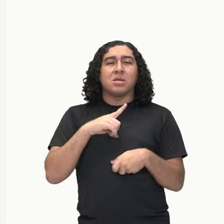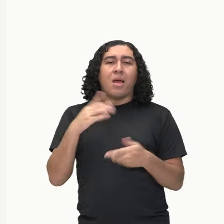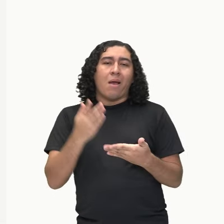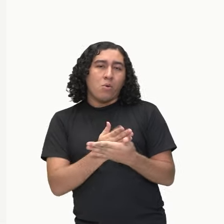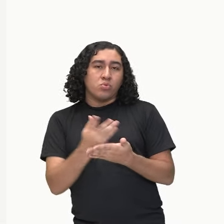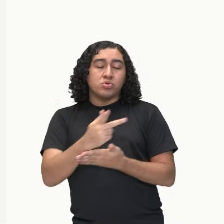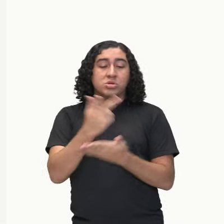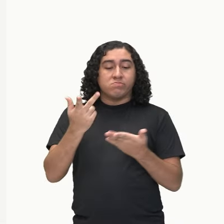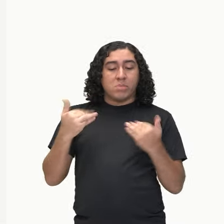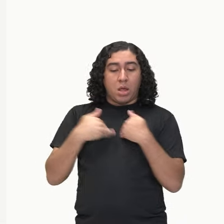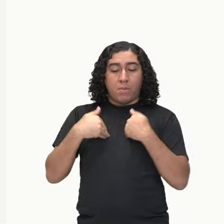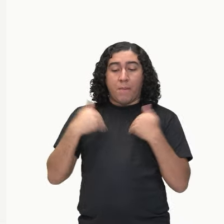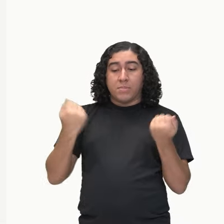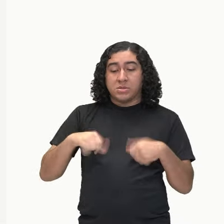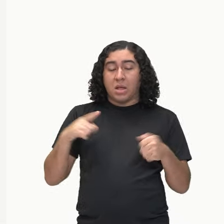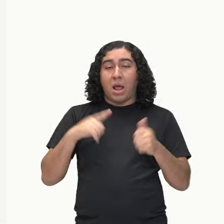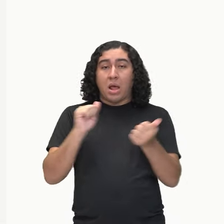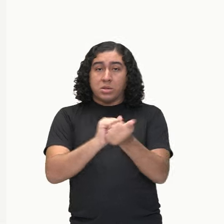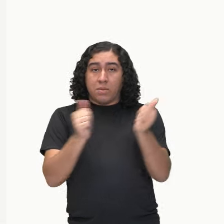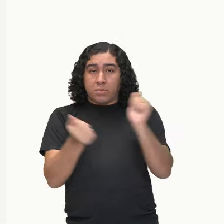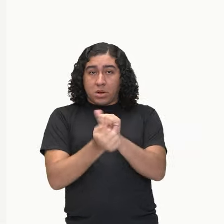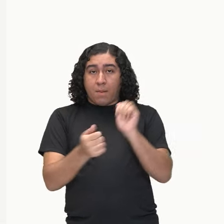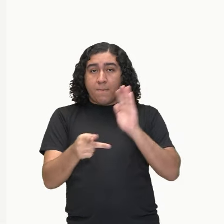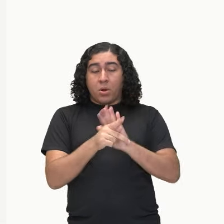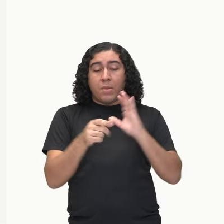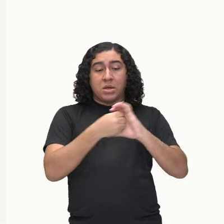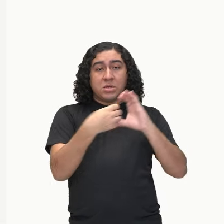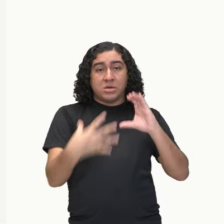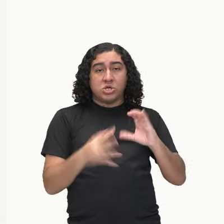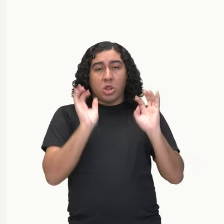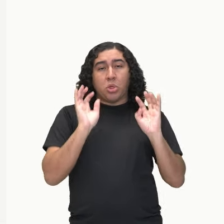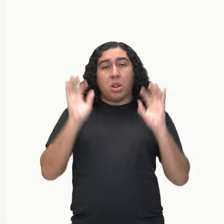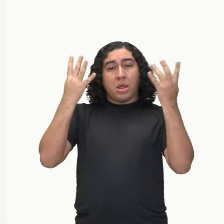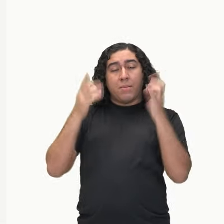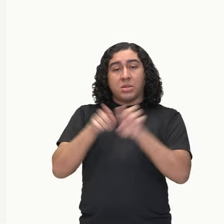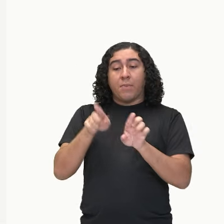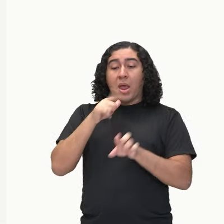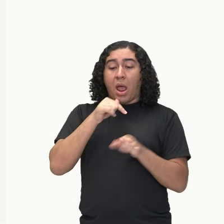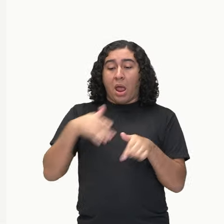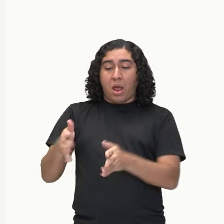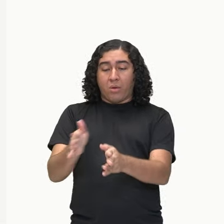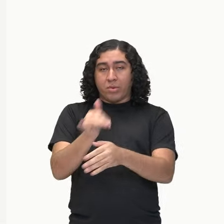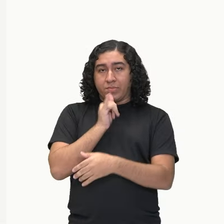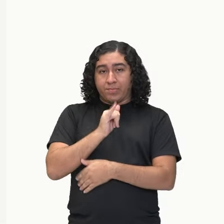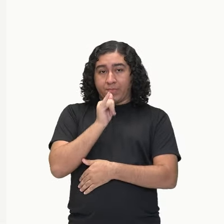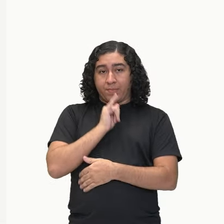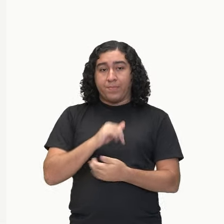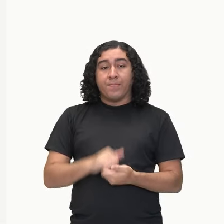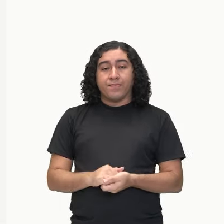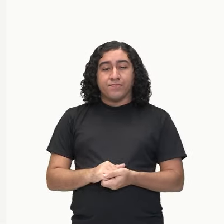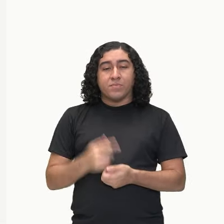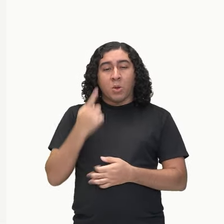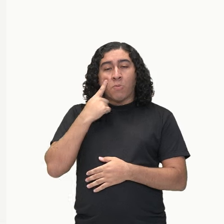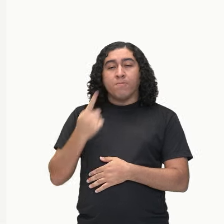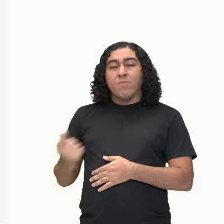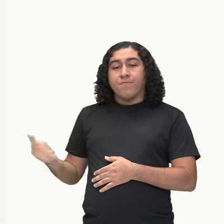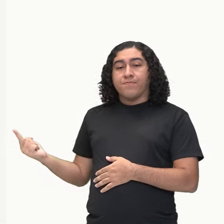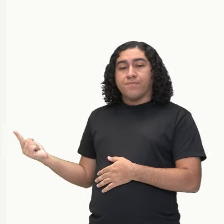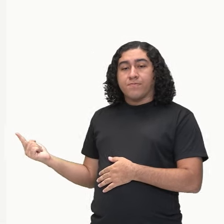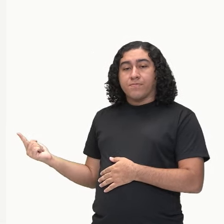se adaptarem às condições climáticas e de água doce, por exemplo. Aqui a gente está vendo uma